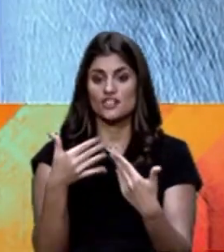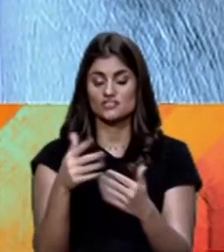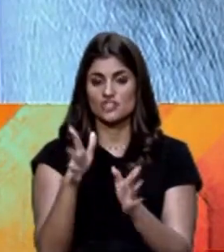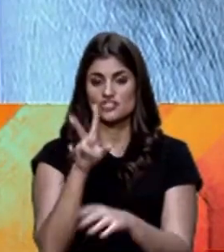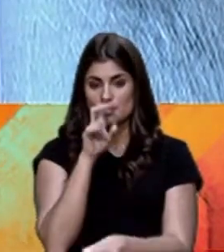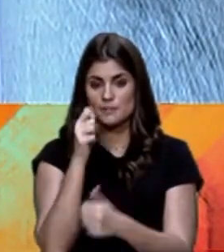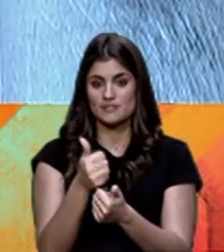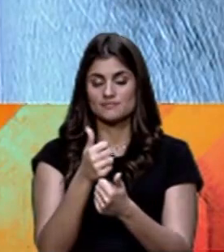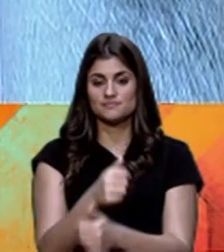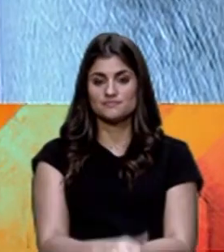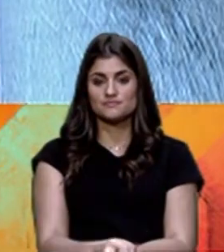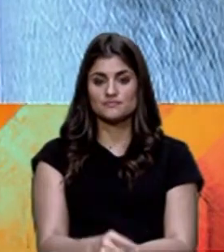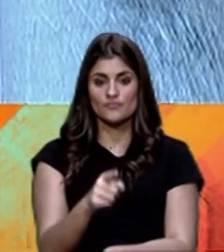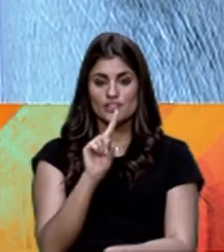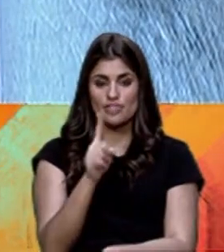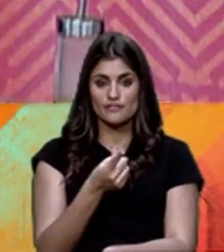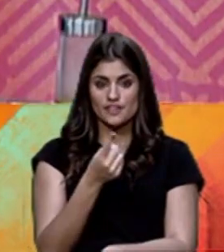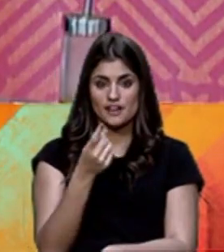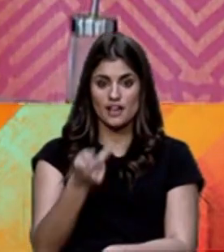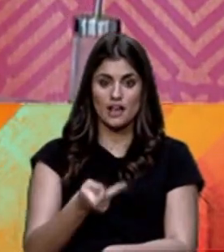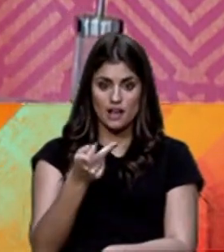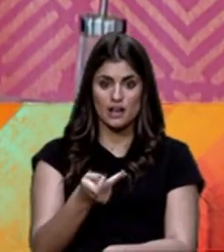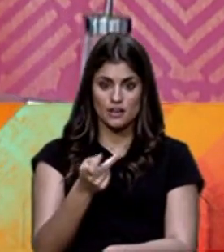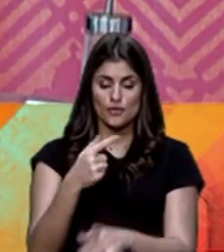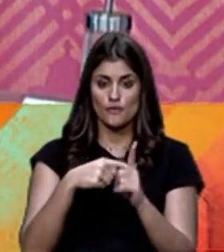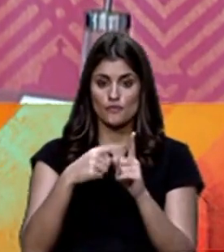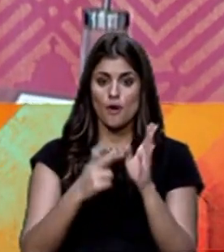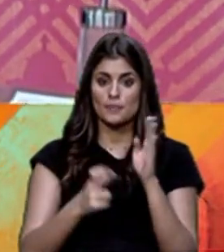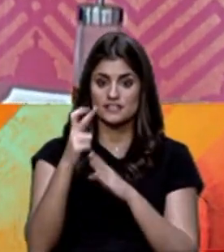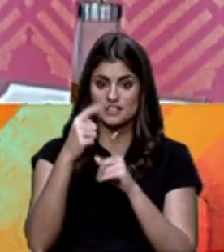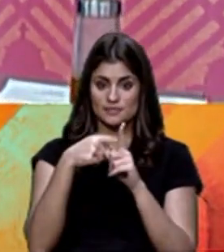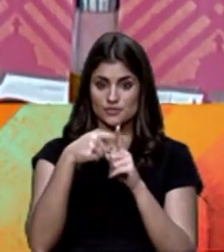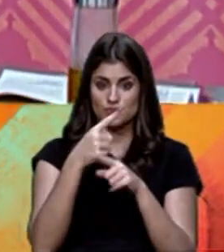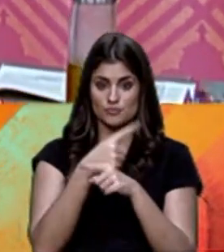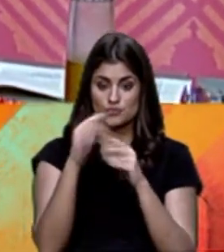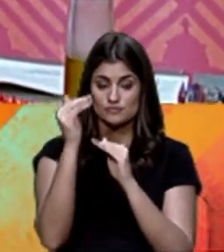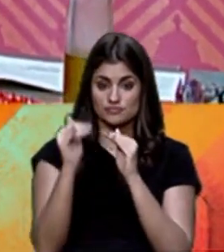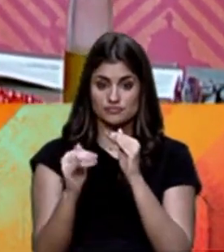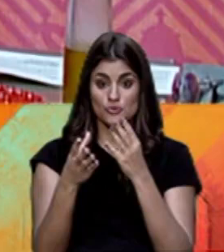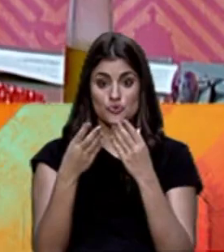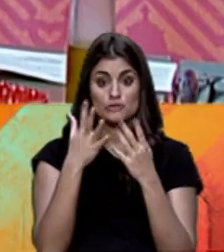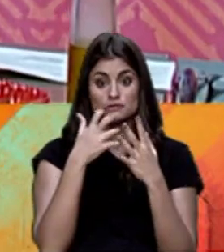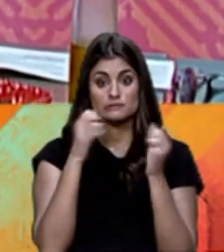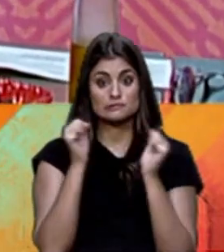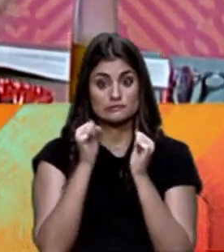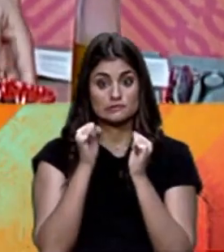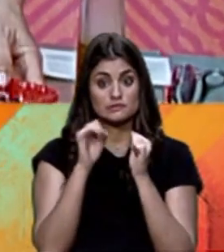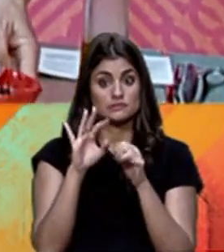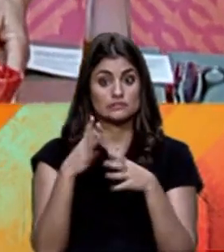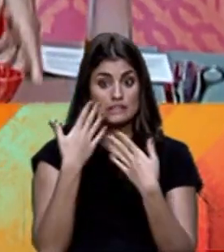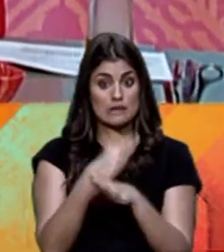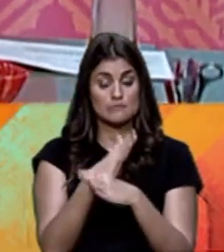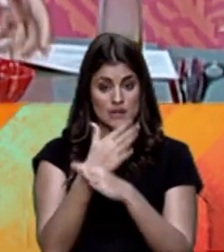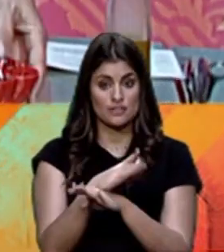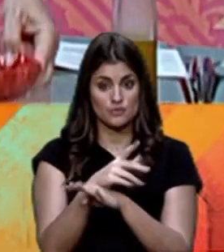bem. Claro que isto devia alourar um bocadinho mais, eu vou aumentar, porque entretanto diminuí com medo de queimar e estragar tudo.